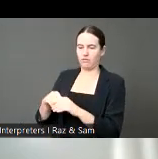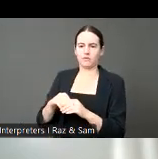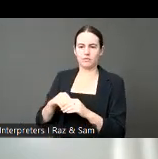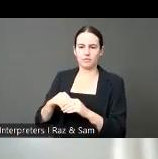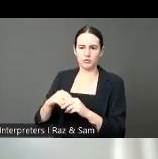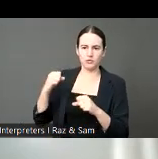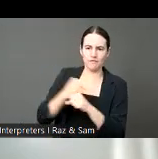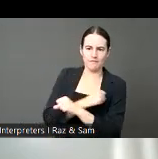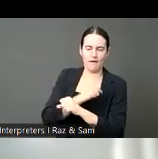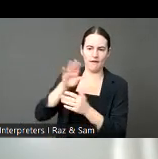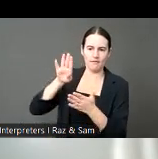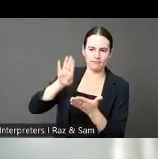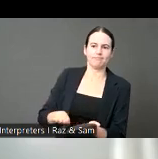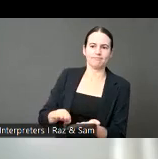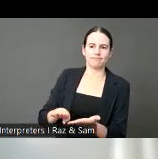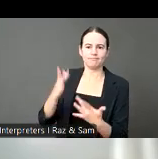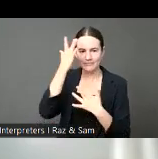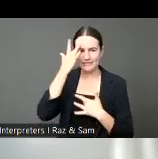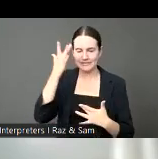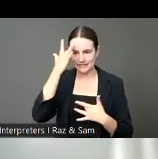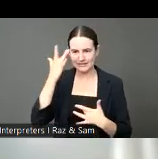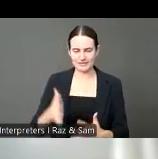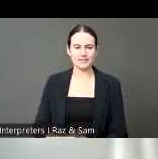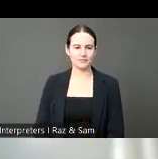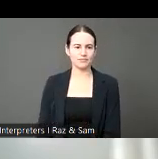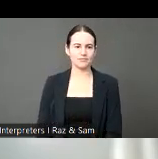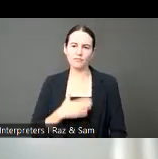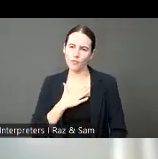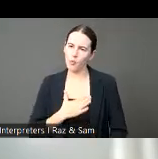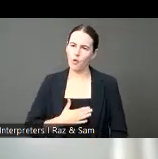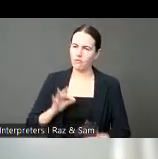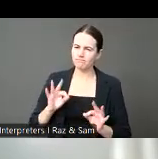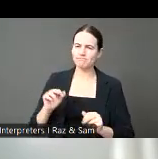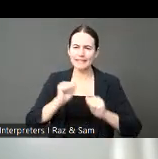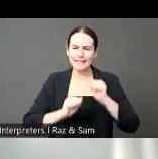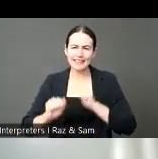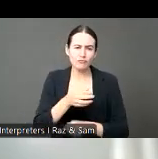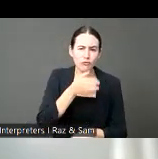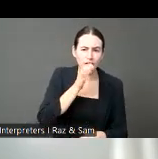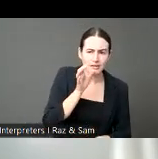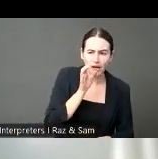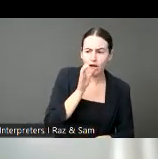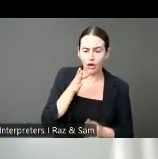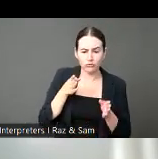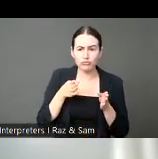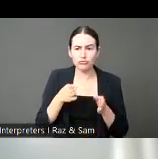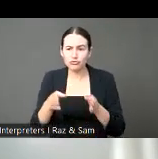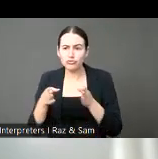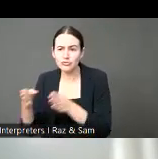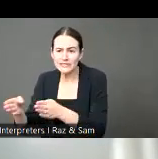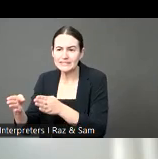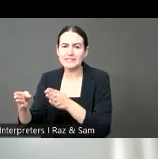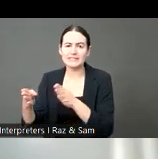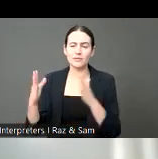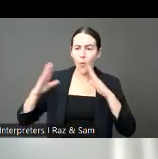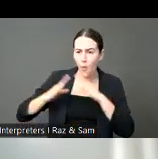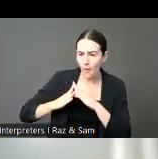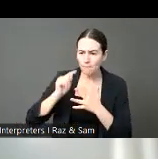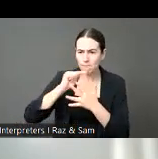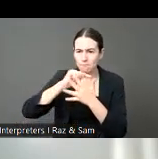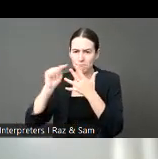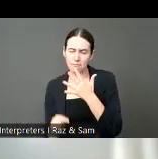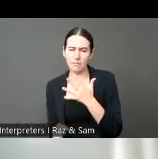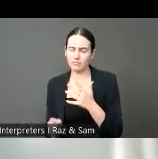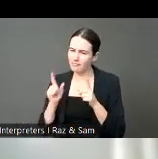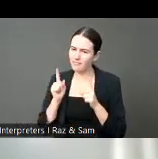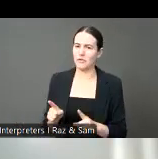determinantes sociais importantes para que essas doenças ocorram e se perpetuem. Bem, e quais são as vantagens desse programa, né? Primeiro,